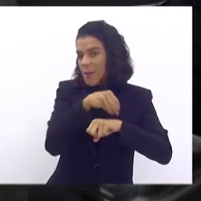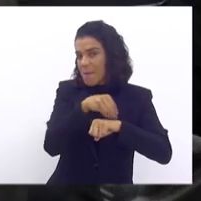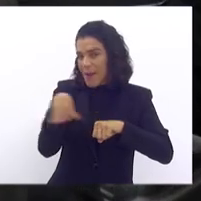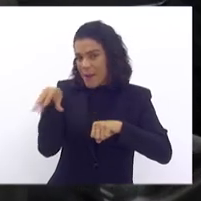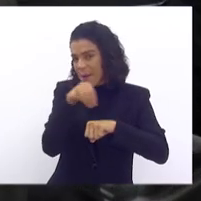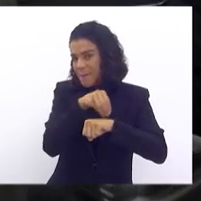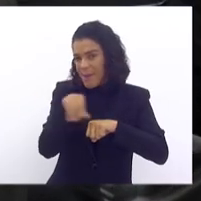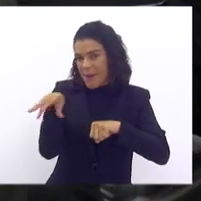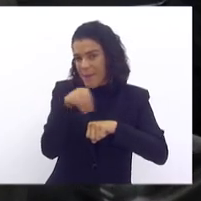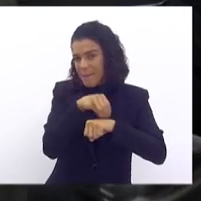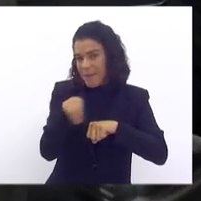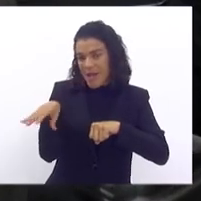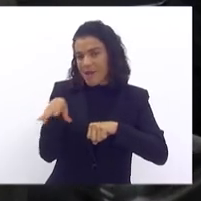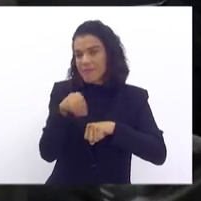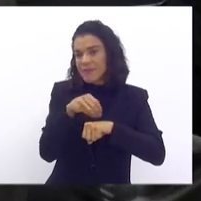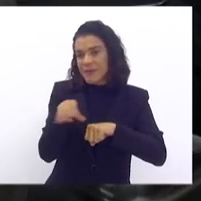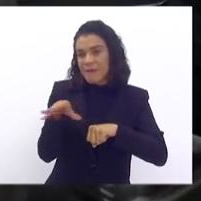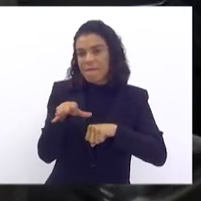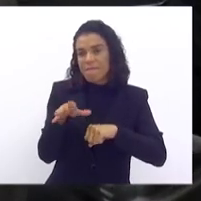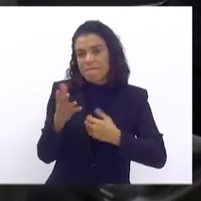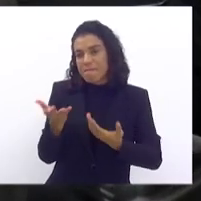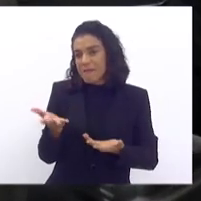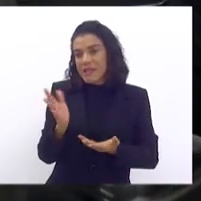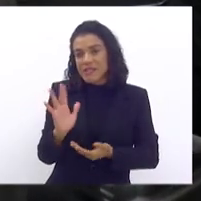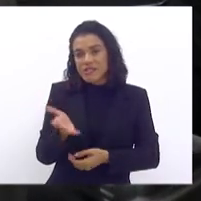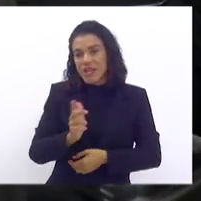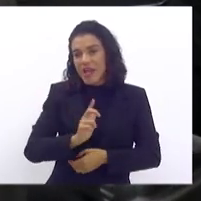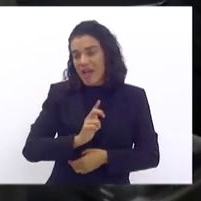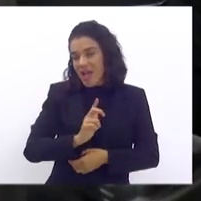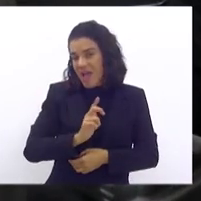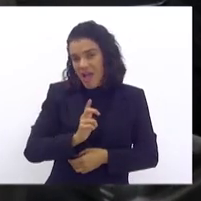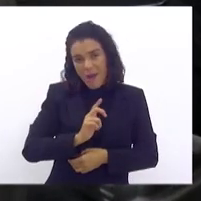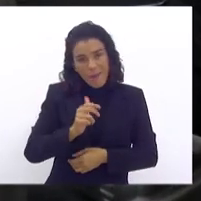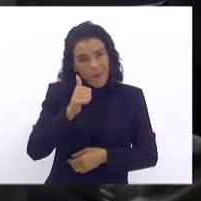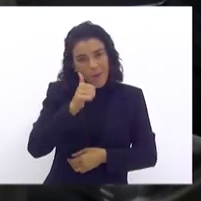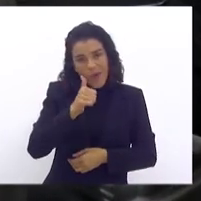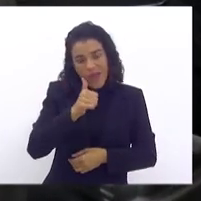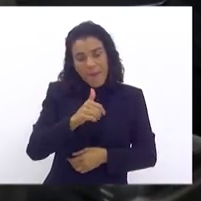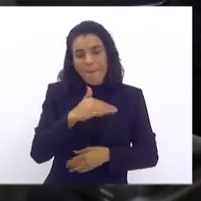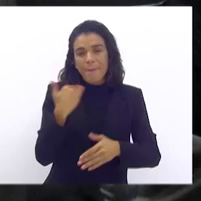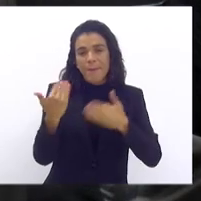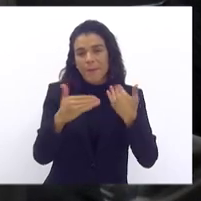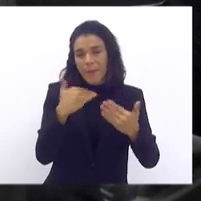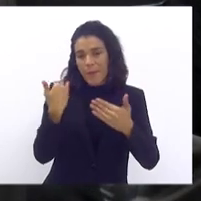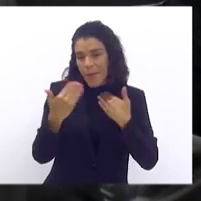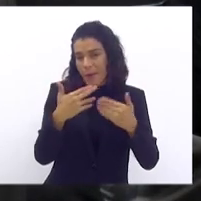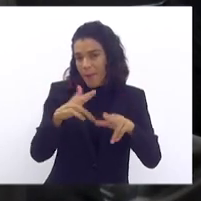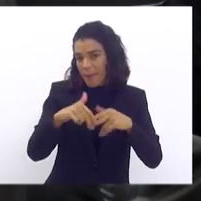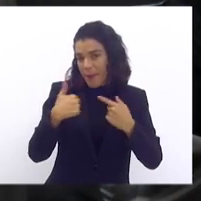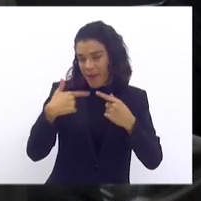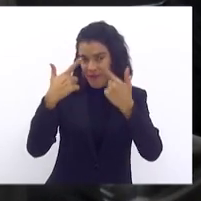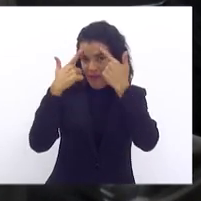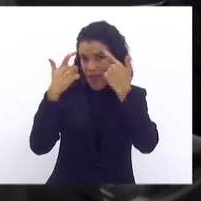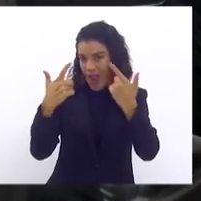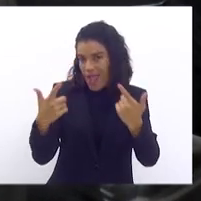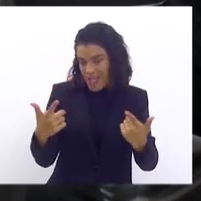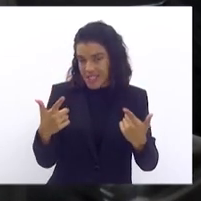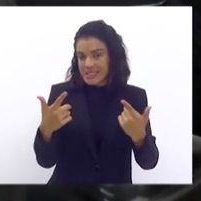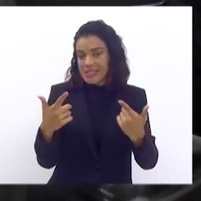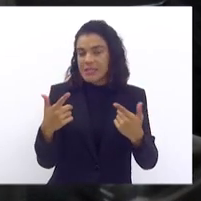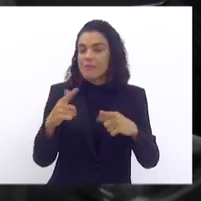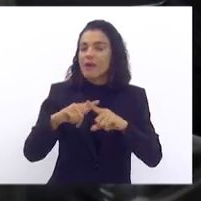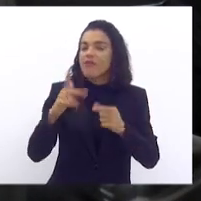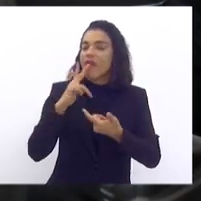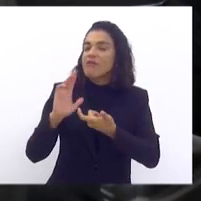né, desse termo, desse fenômeno que já atingia as mulheres no Brasil há muito tempo, mas não se falava sobre esse